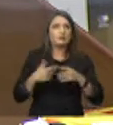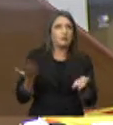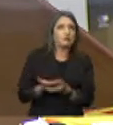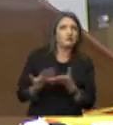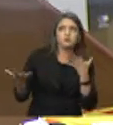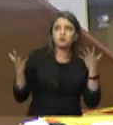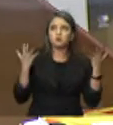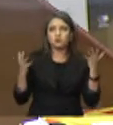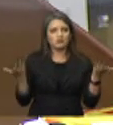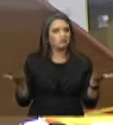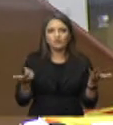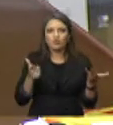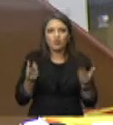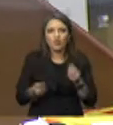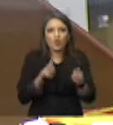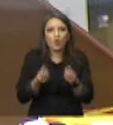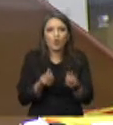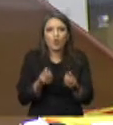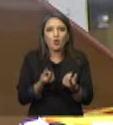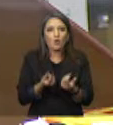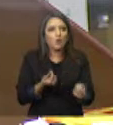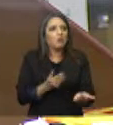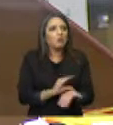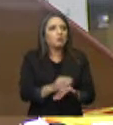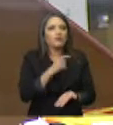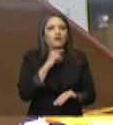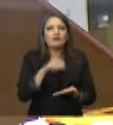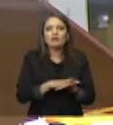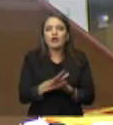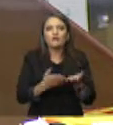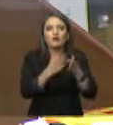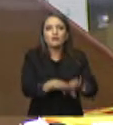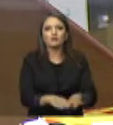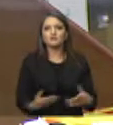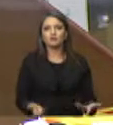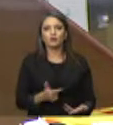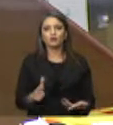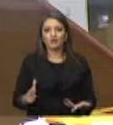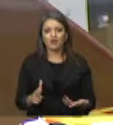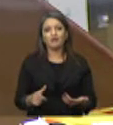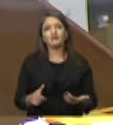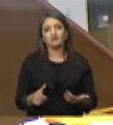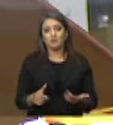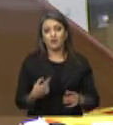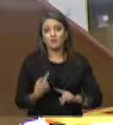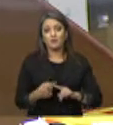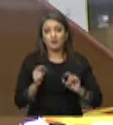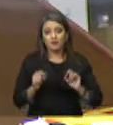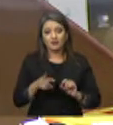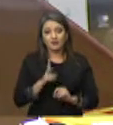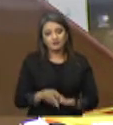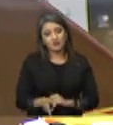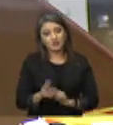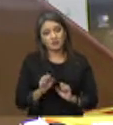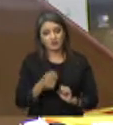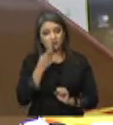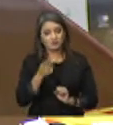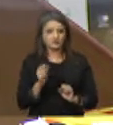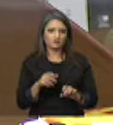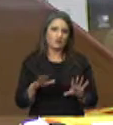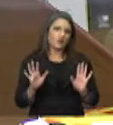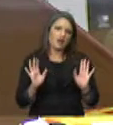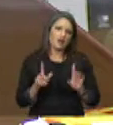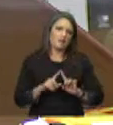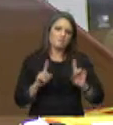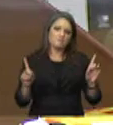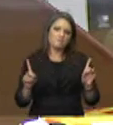não há como reparar isso economicamente nos autos da própria ação de improbidade e mesmo fora dela é difícil porque sempre se pode dizer que